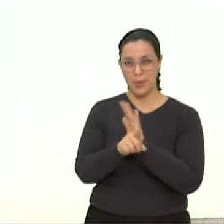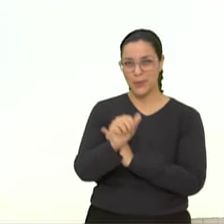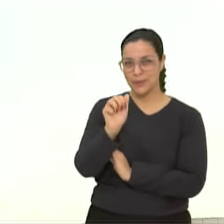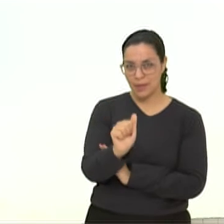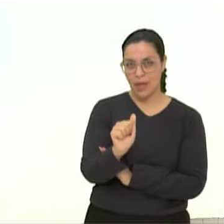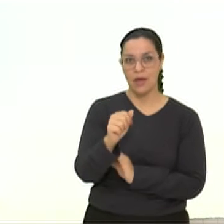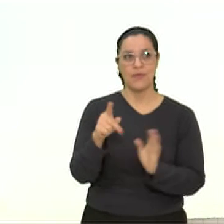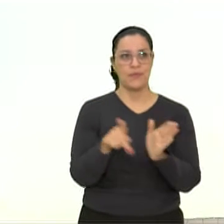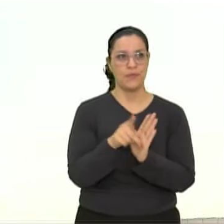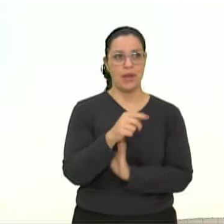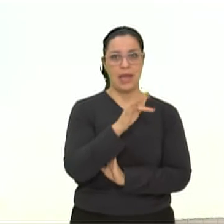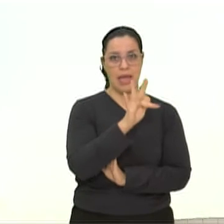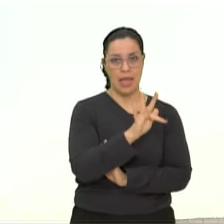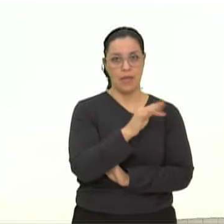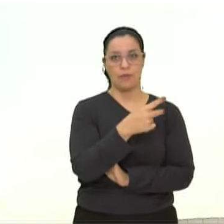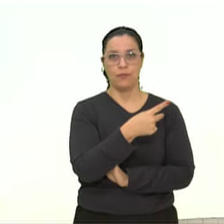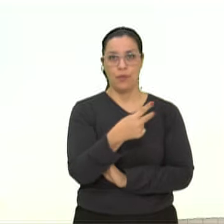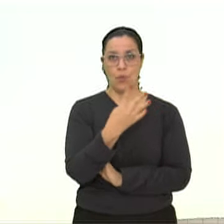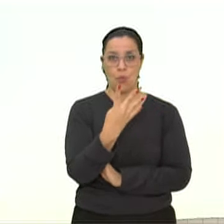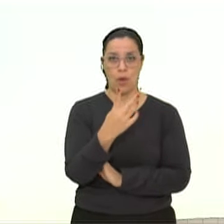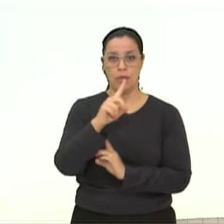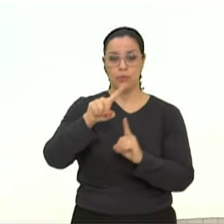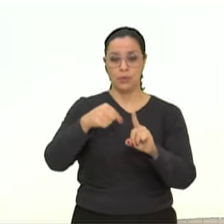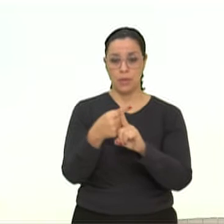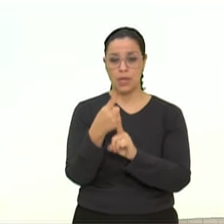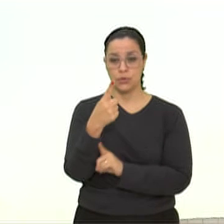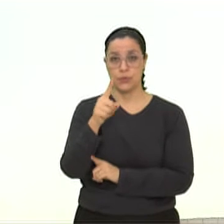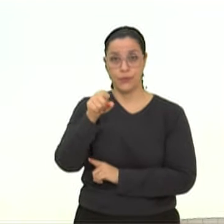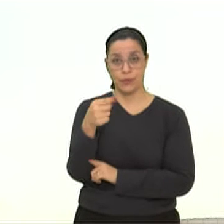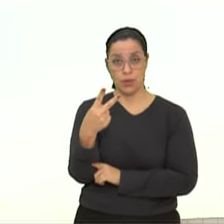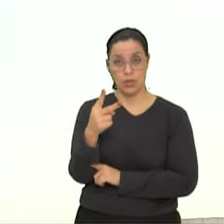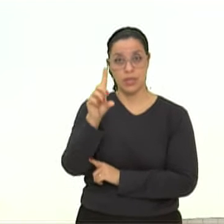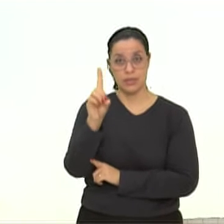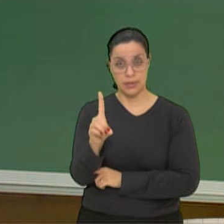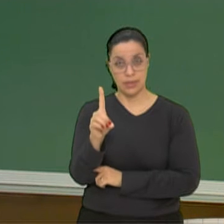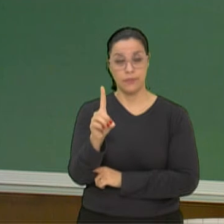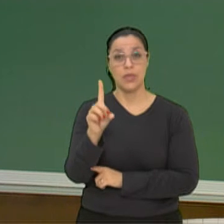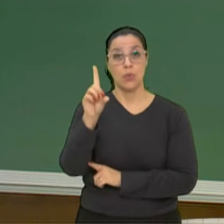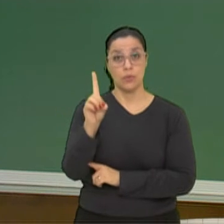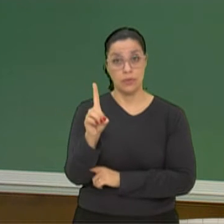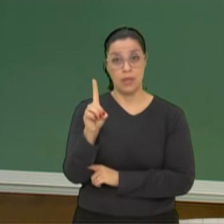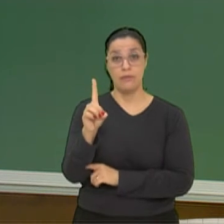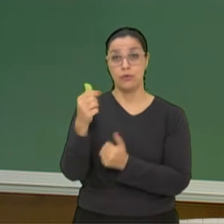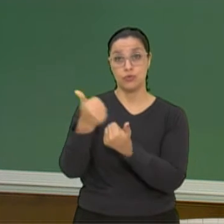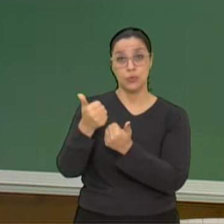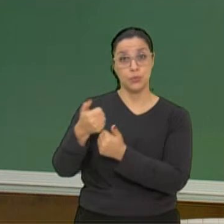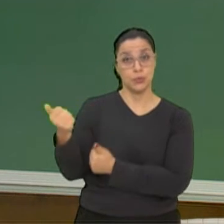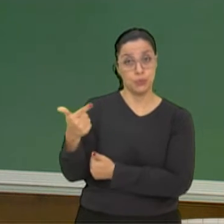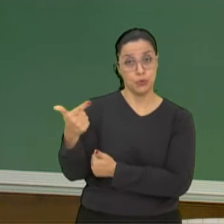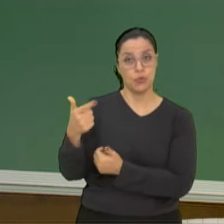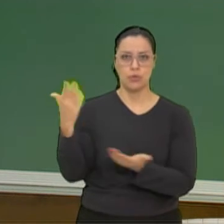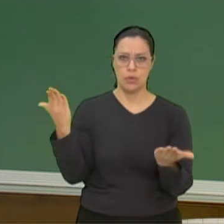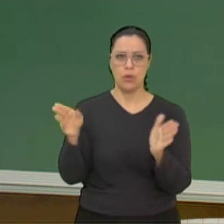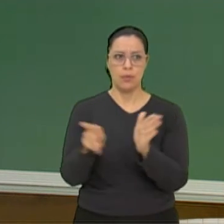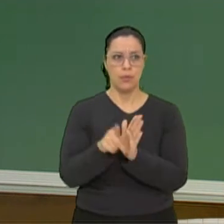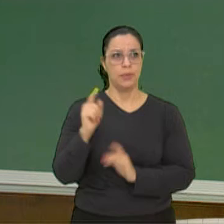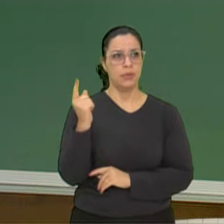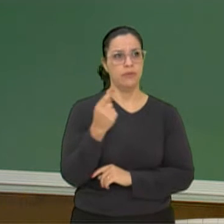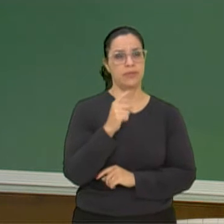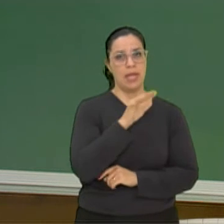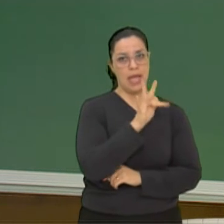a função é igual a 4 mais 1,2d. Como o nosso d vale 12, basta que você substitua o d por